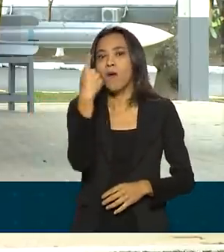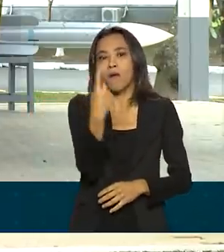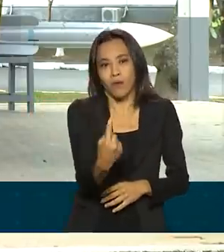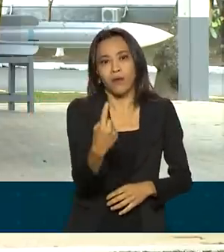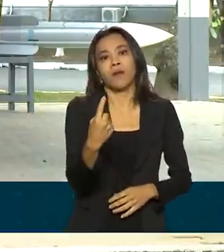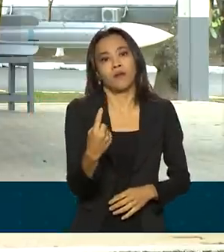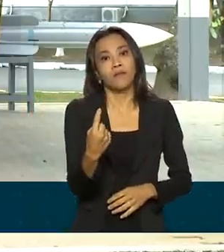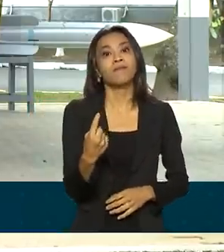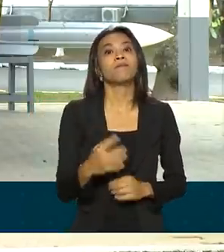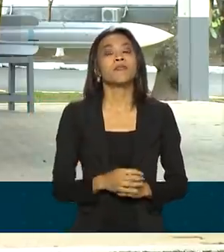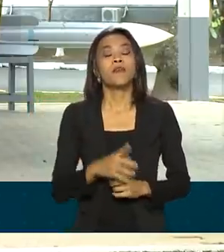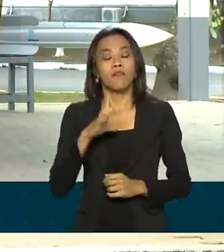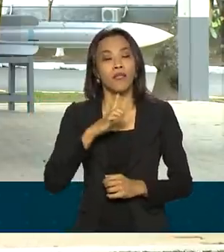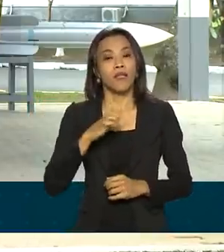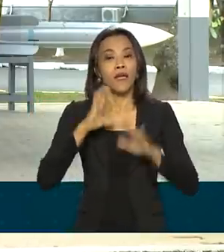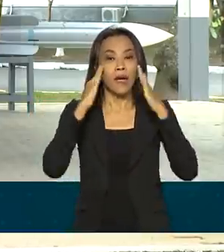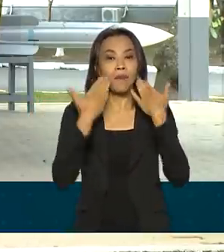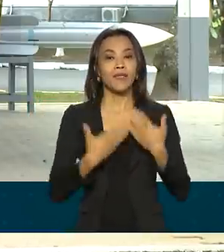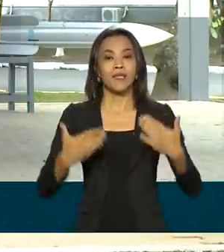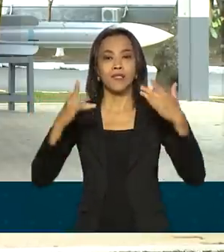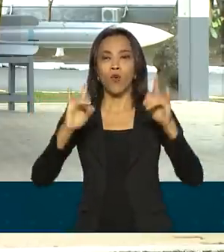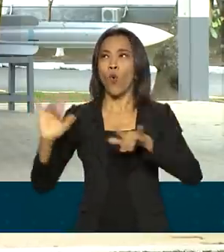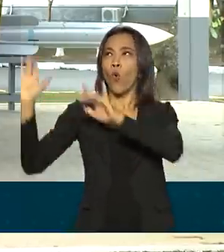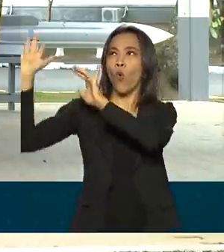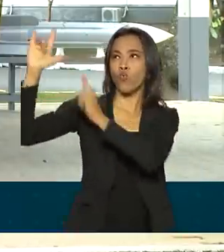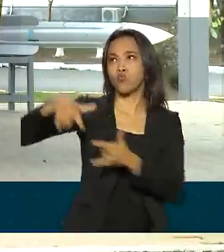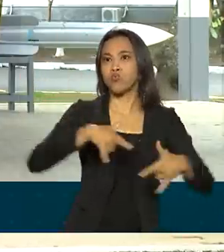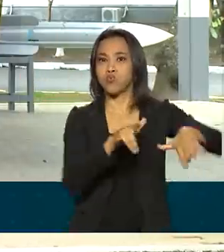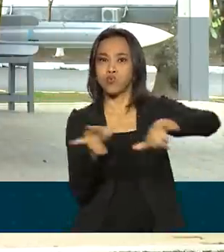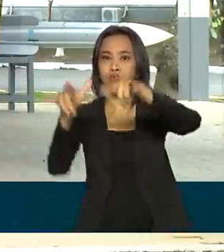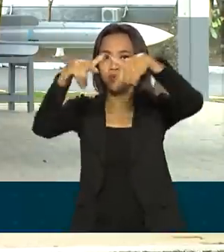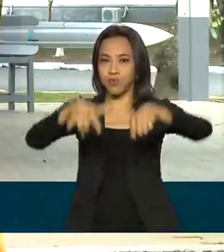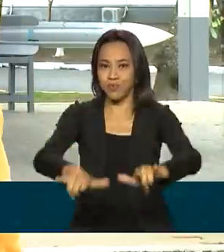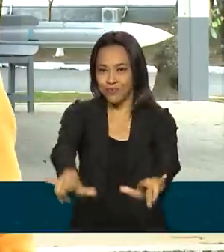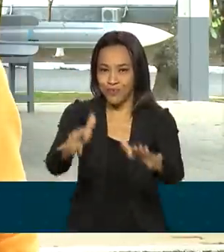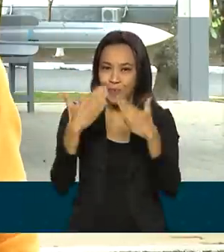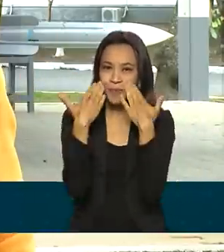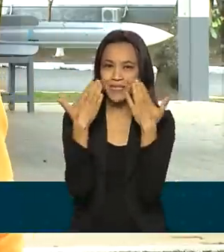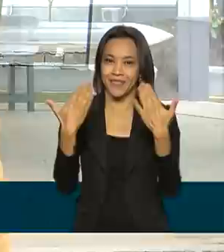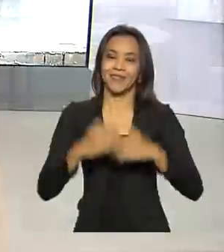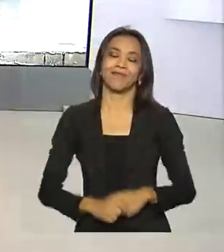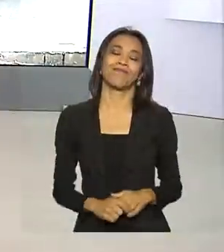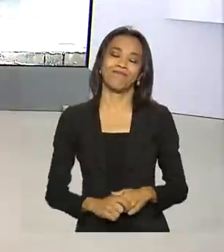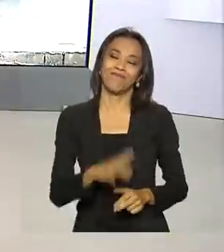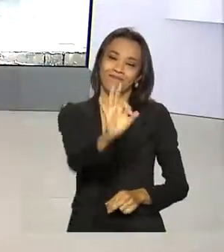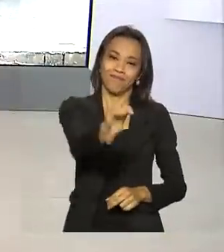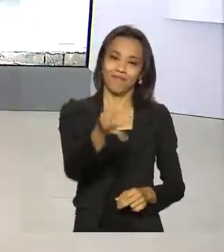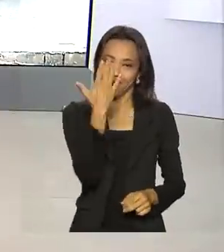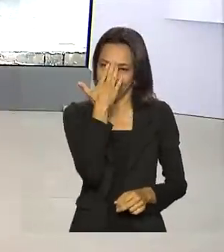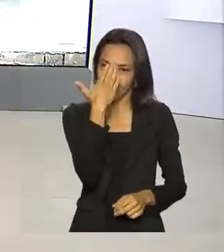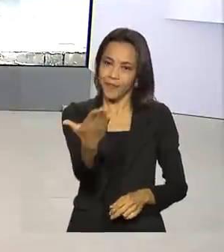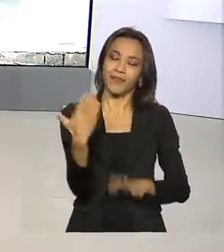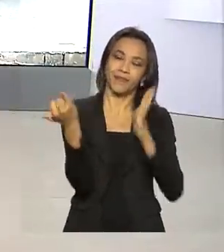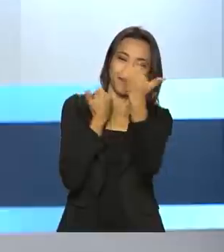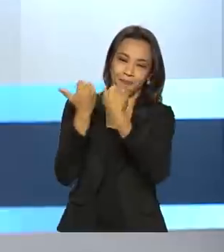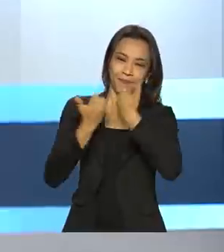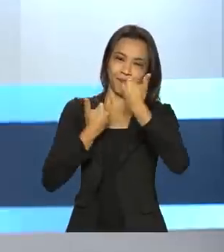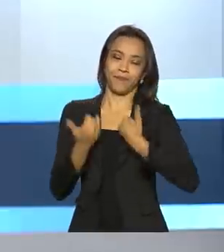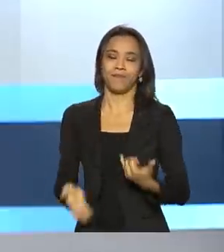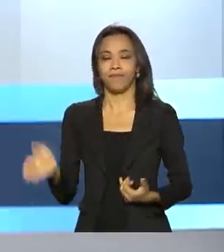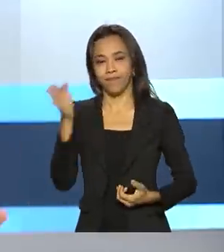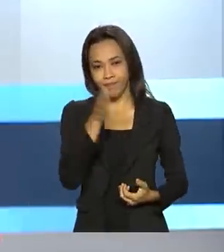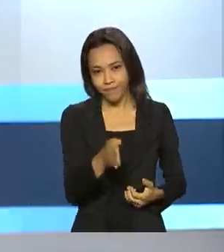vai contar com apresentação da Esquadrilha da Fumaça Renata e volto com você obrigado pelas suas informações